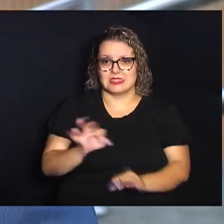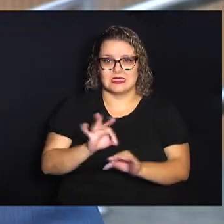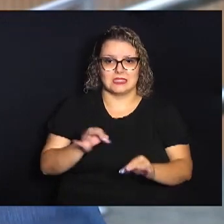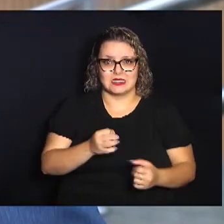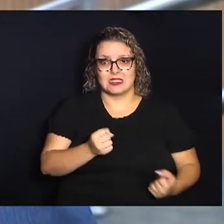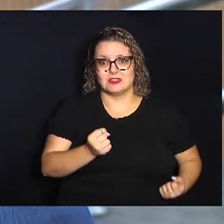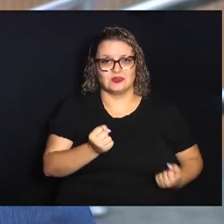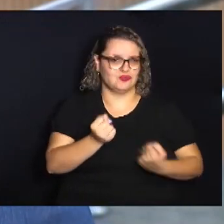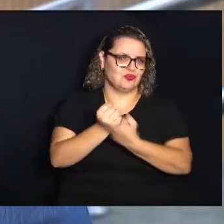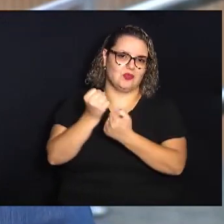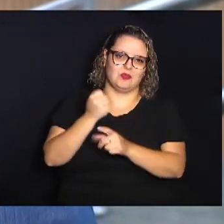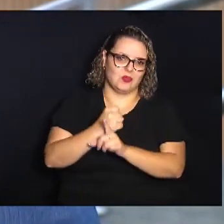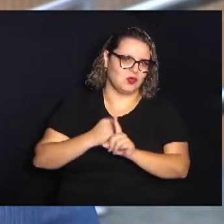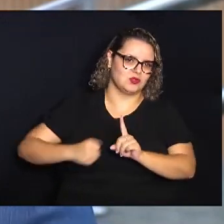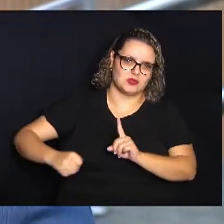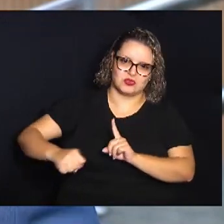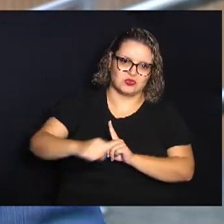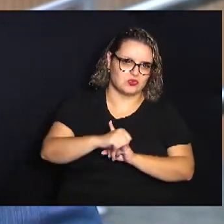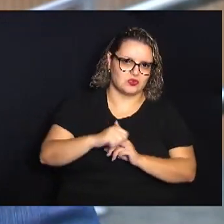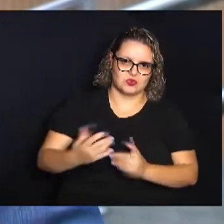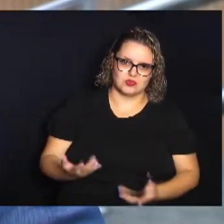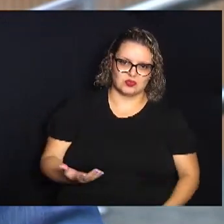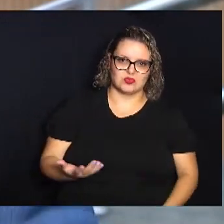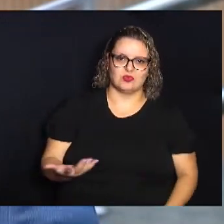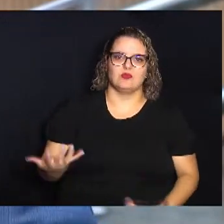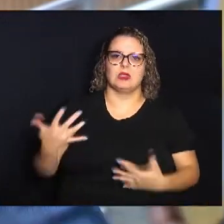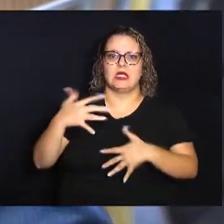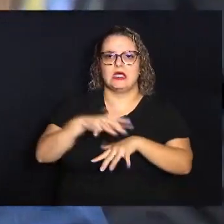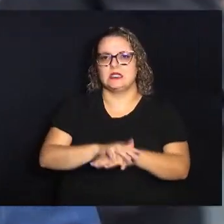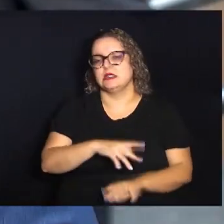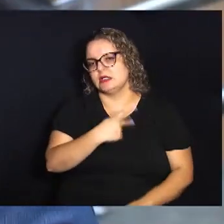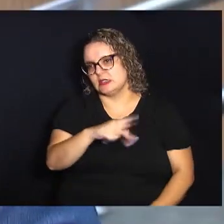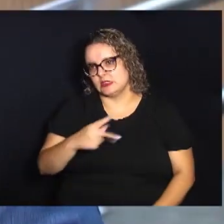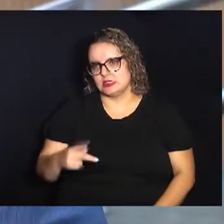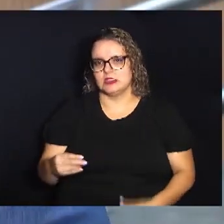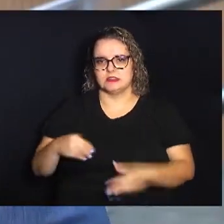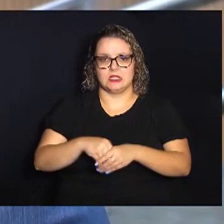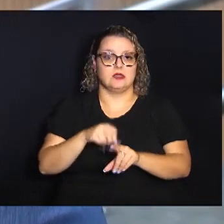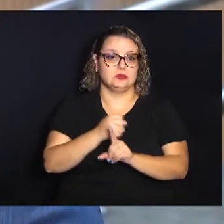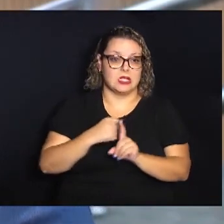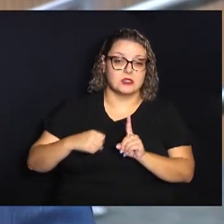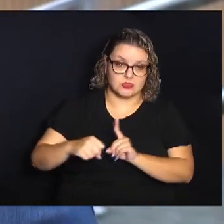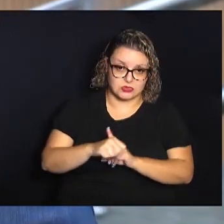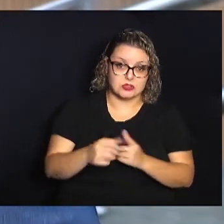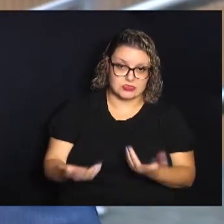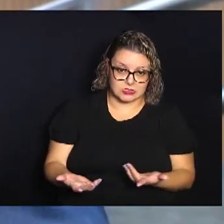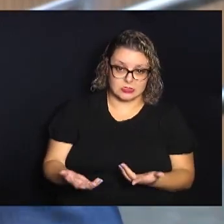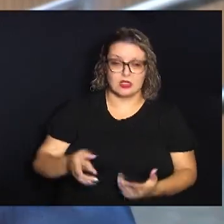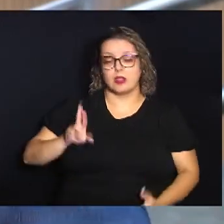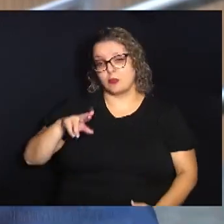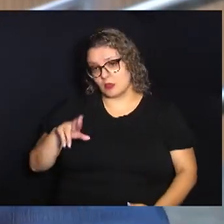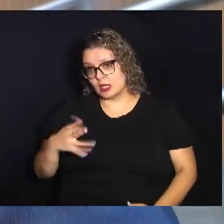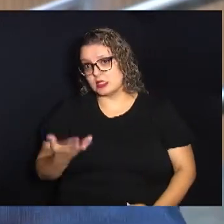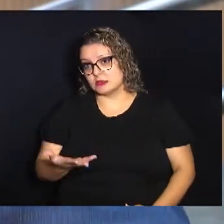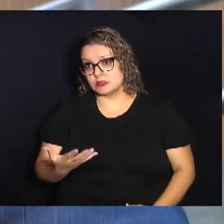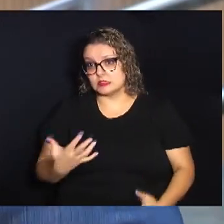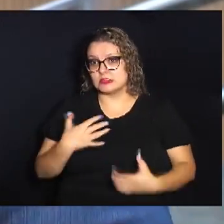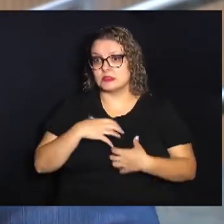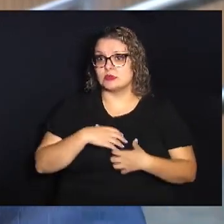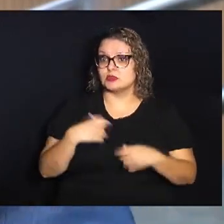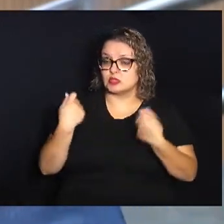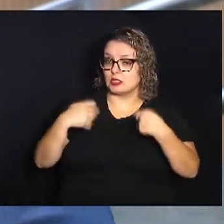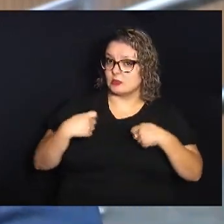amparo social, né, para a reintegração deles na sociedade. Então, por conta disso, sentimos a